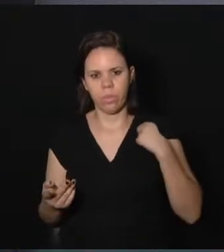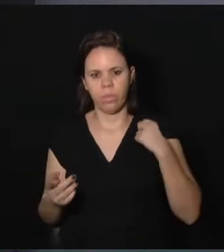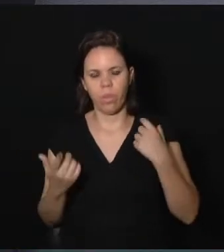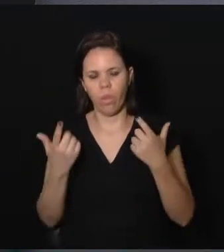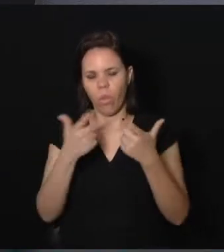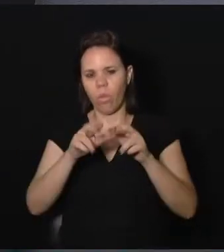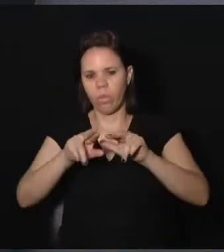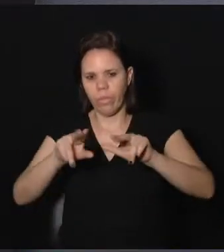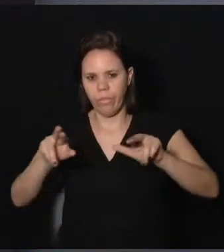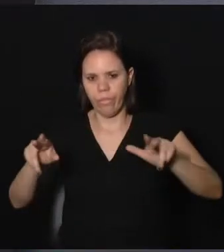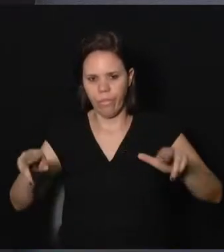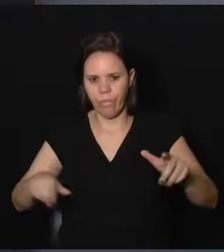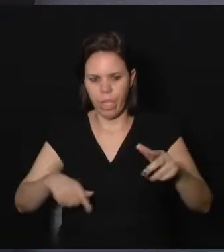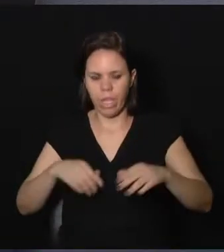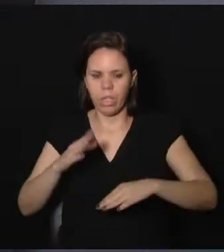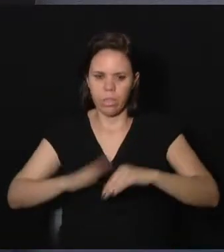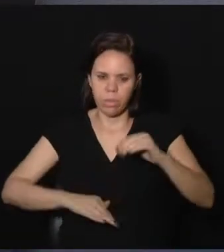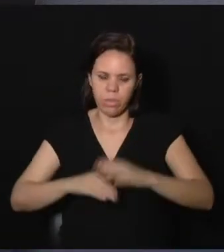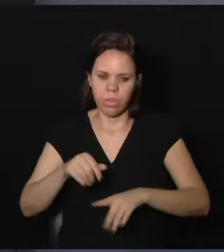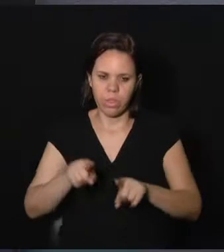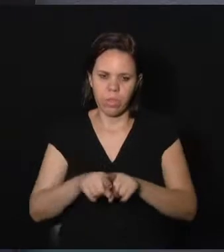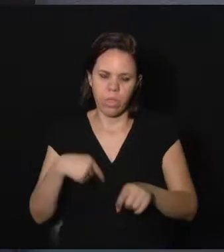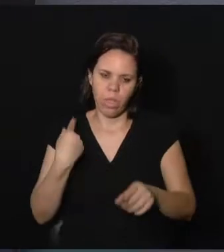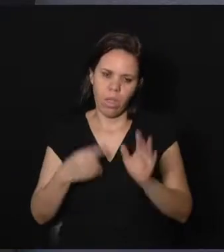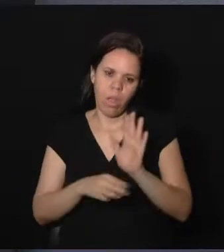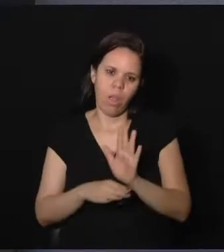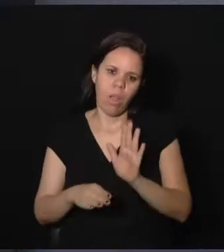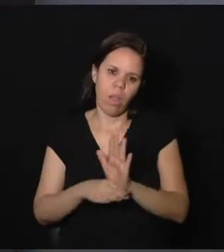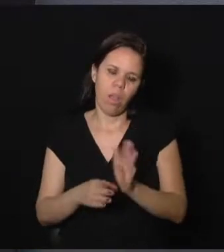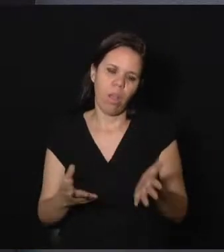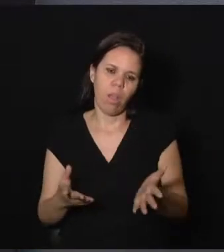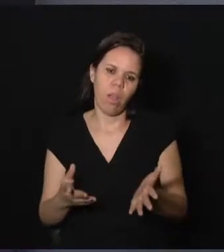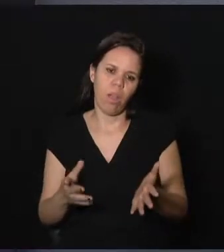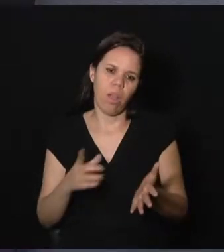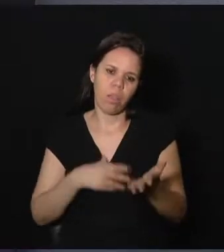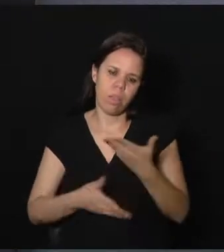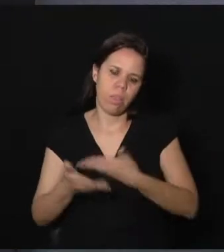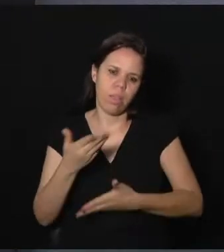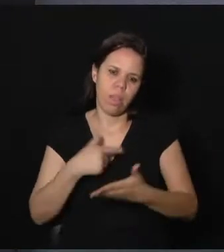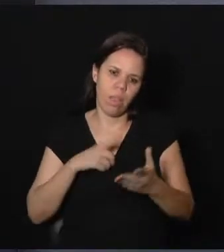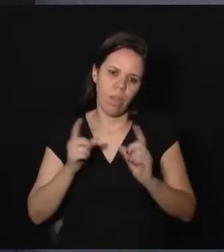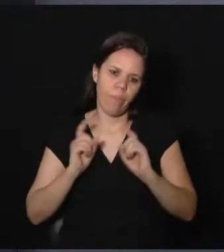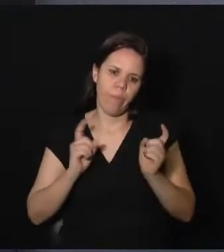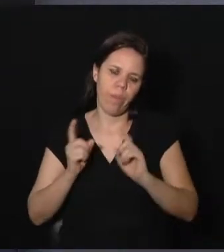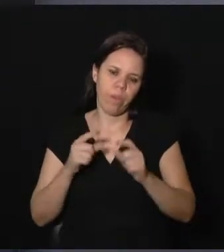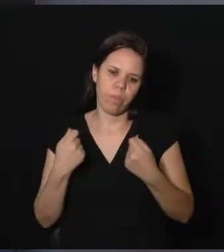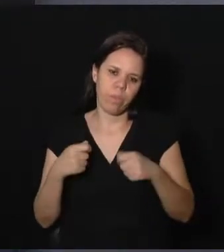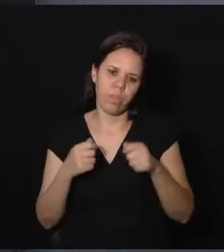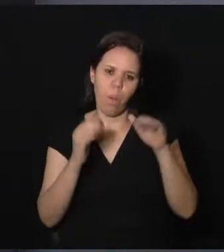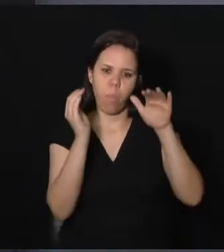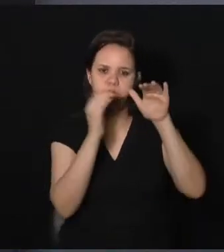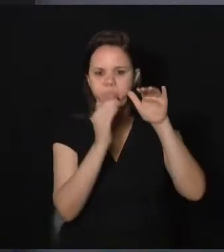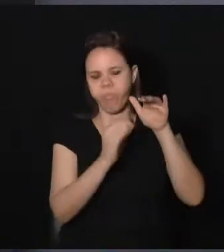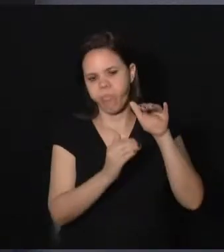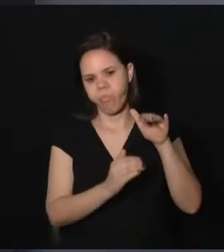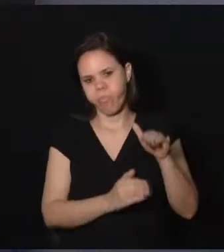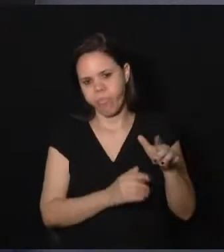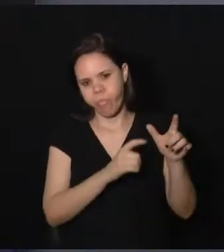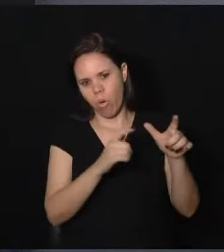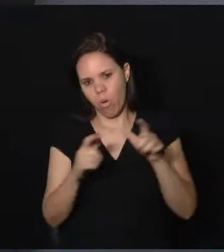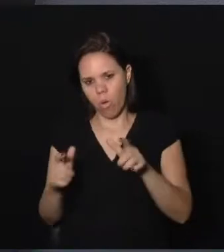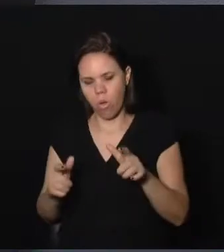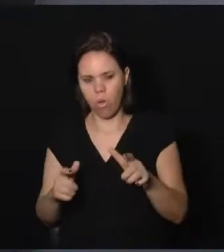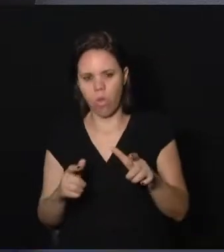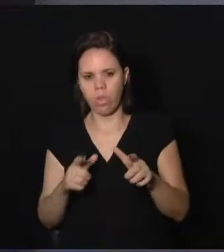segmentos também que poderiam nos ajudar, né? Poderíamos escutá-los, né? O que eles precisam, talvez armazéns climatizados, talvez